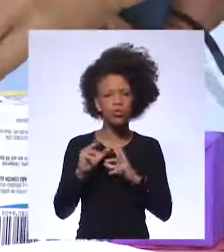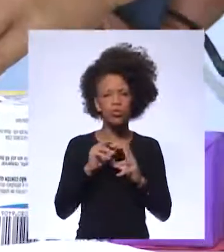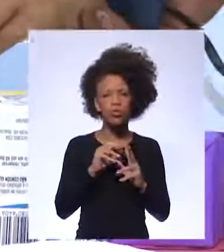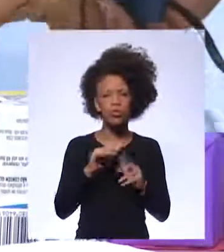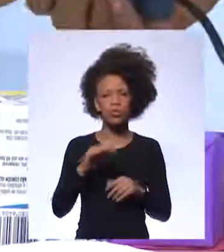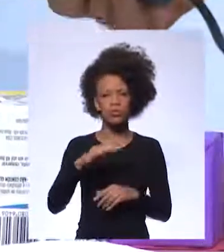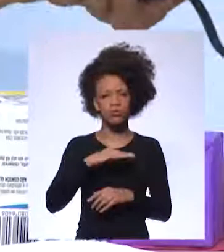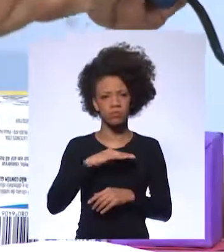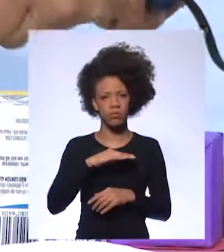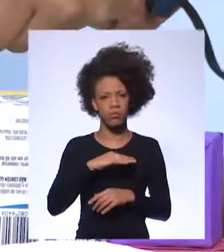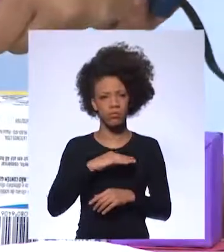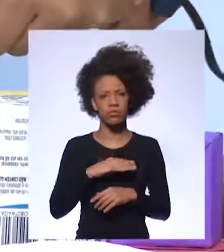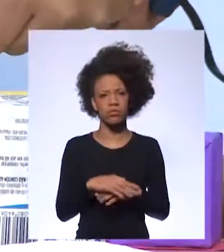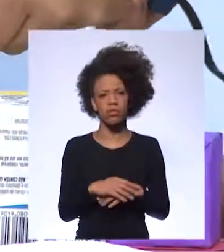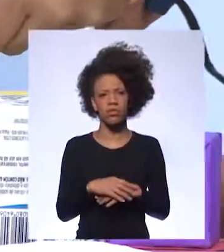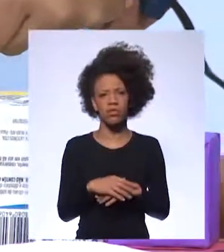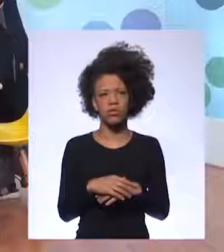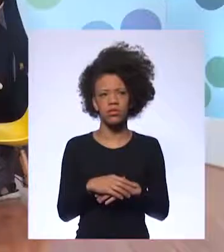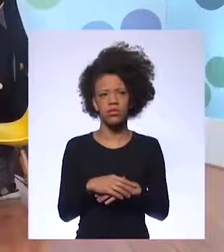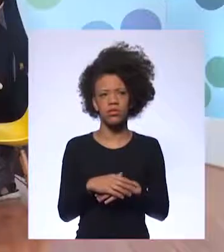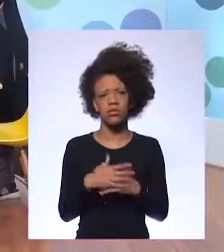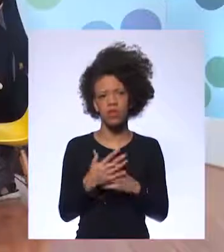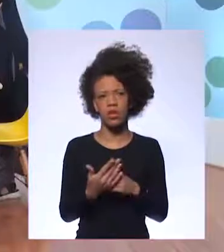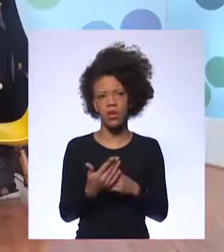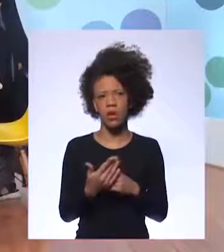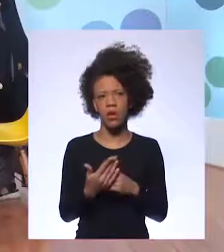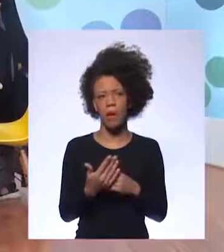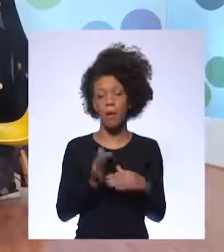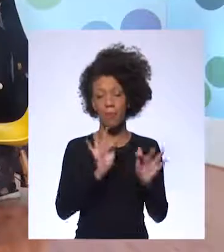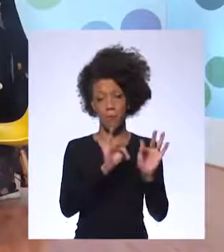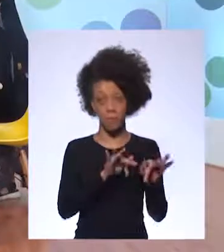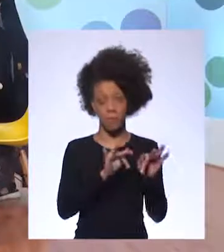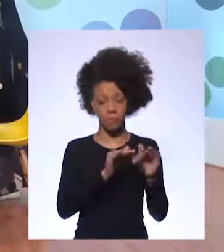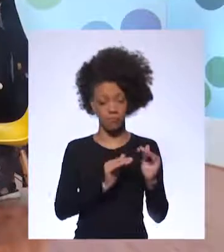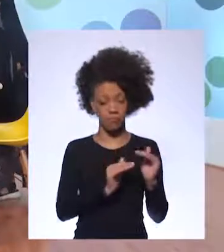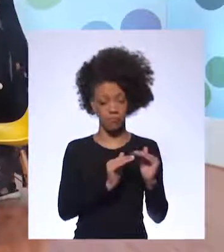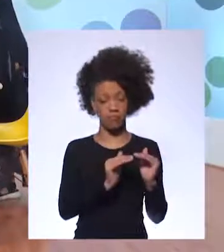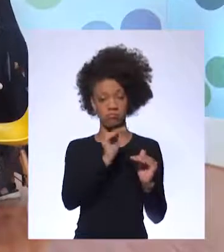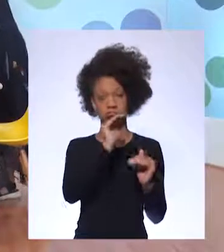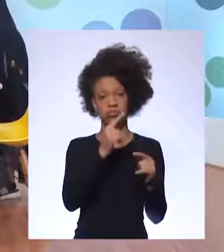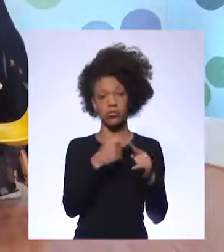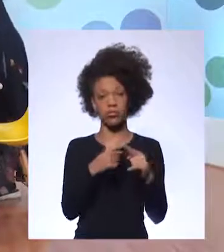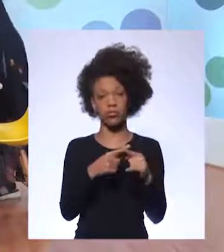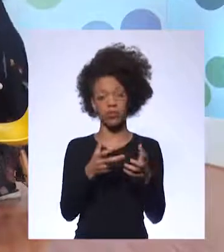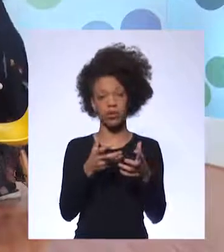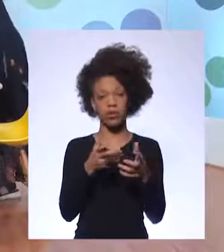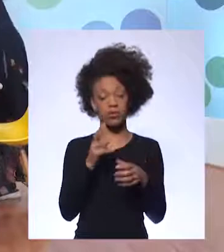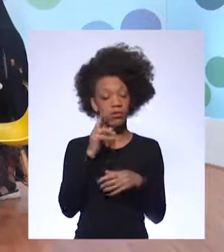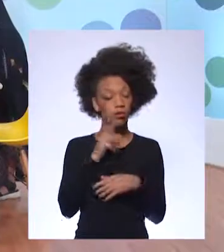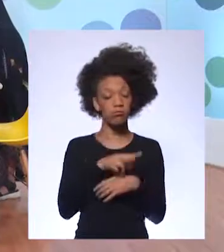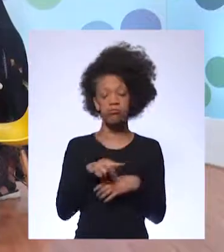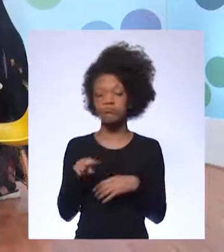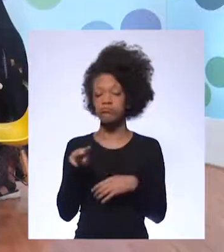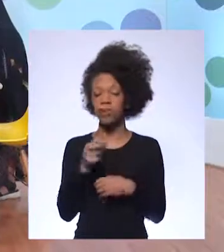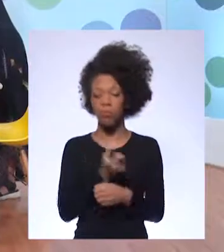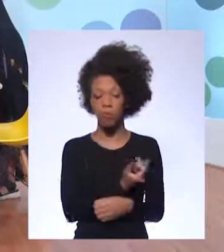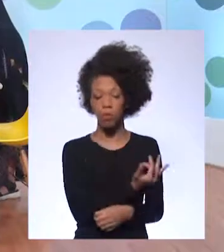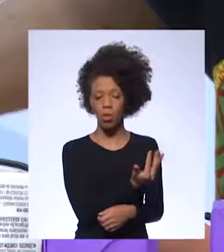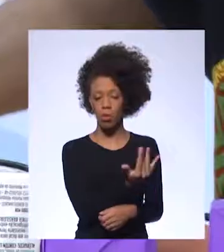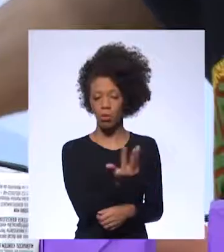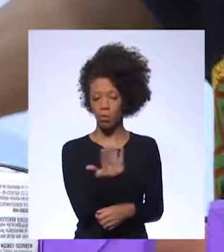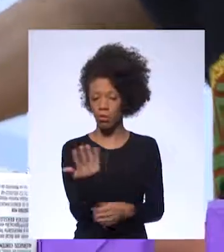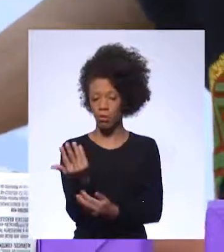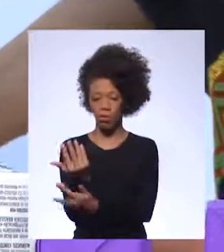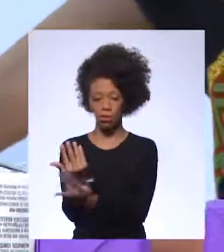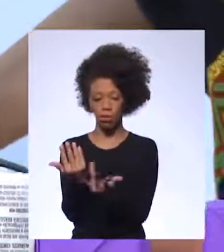acho que eu fosse um senhor feudal ia morar assim na parte mais alta porque eu ia querer ver toda minha plantação e eu queria ver